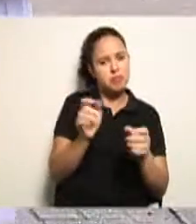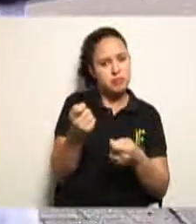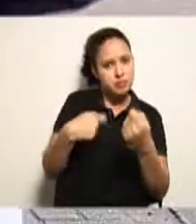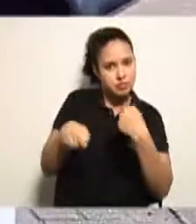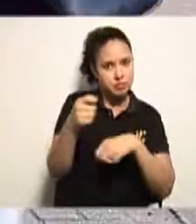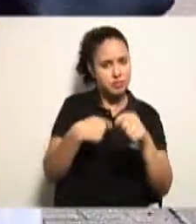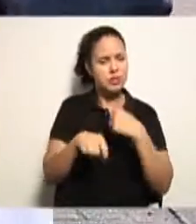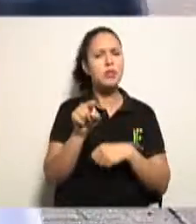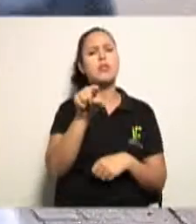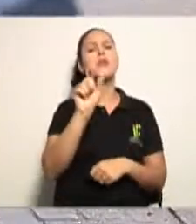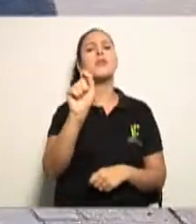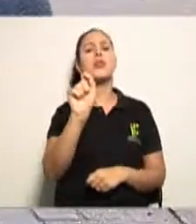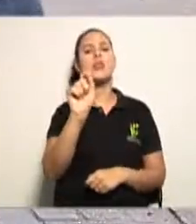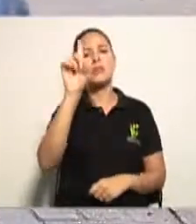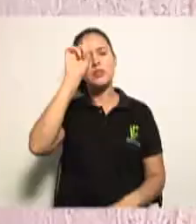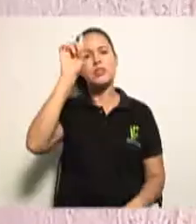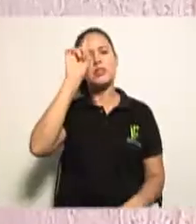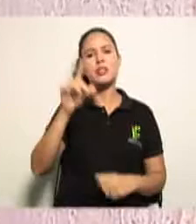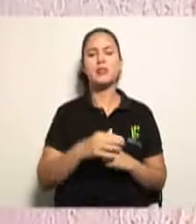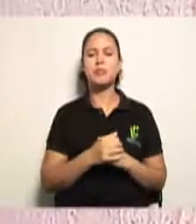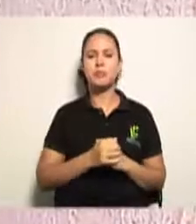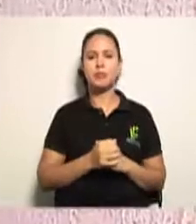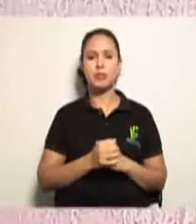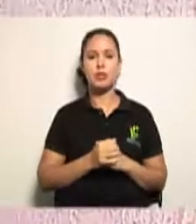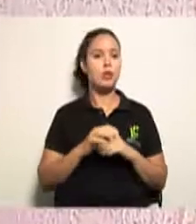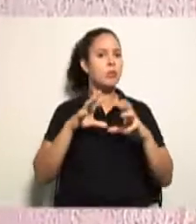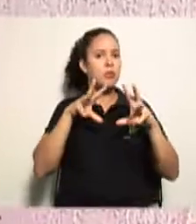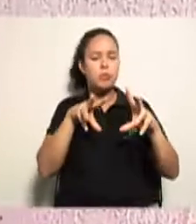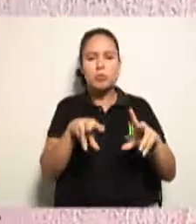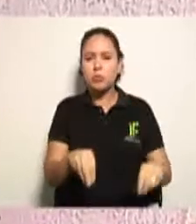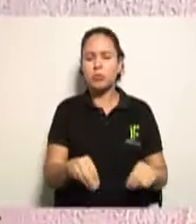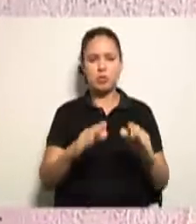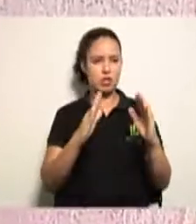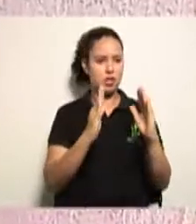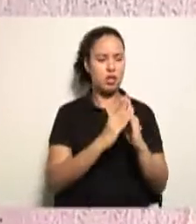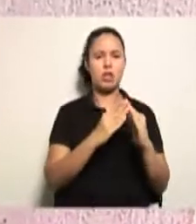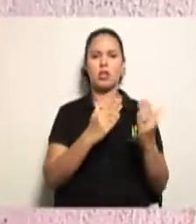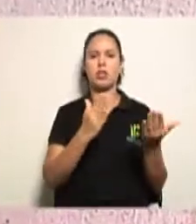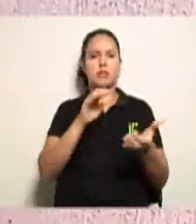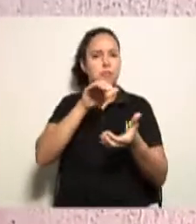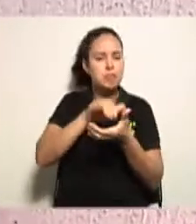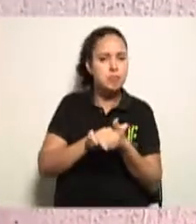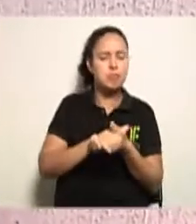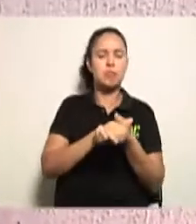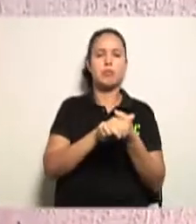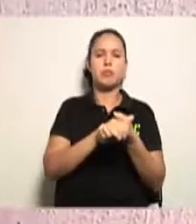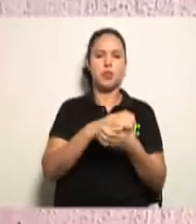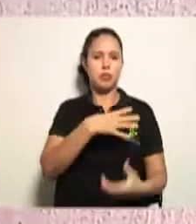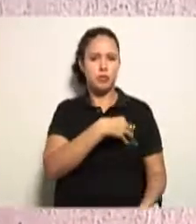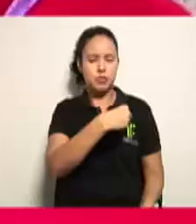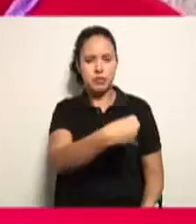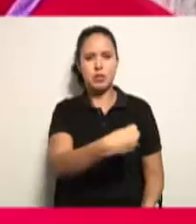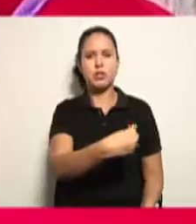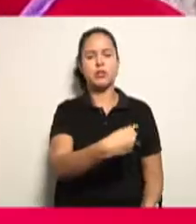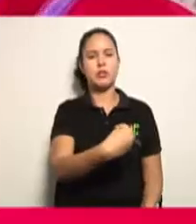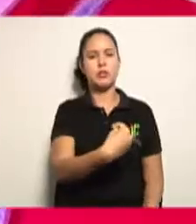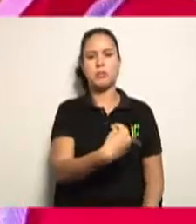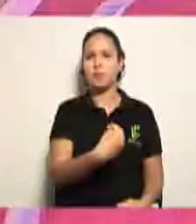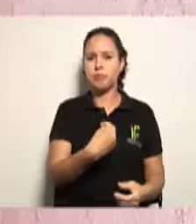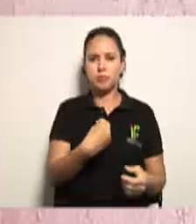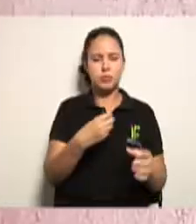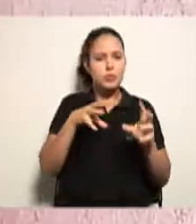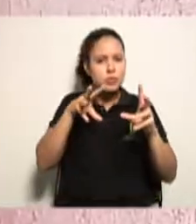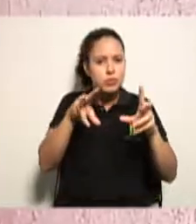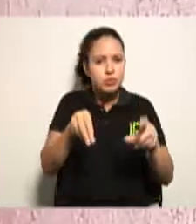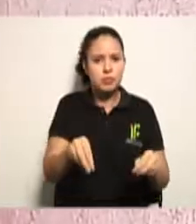o que administra no seu dia a dia? Tudo, mãe. É casa, é marido, é filhos, tem